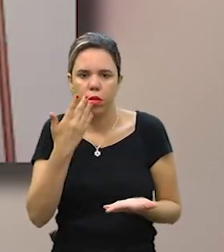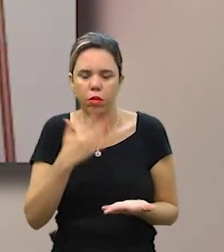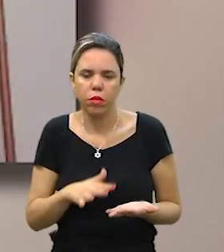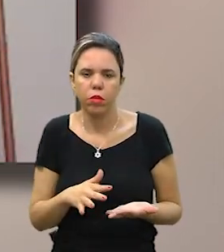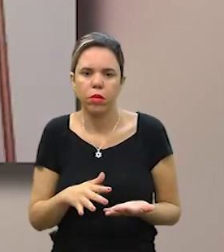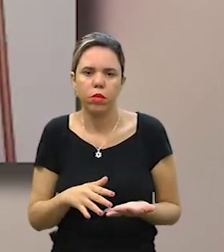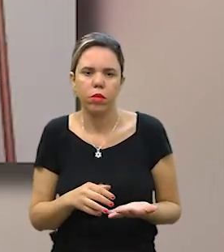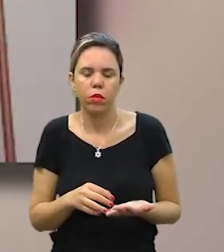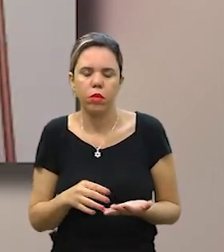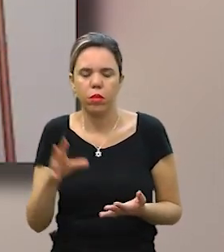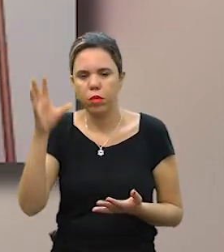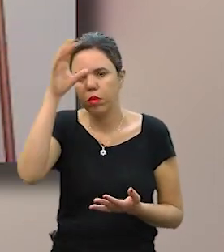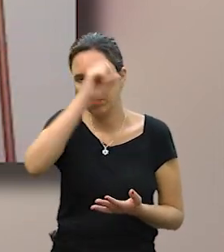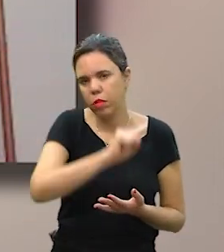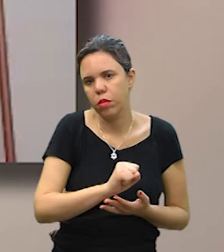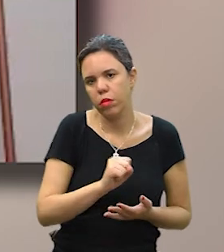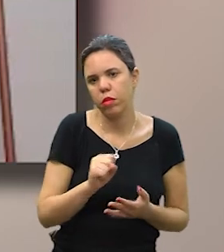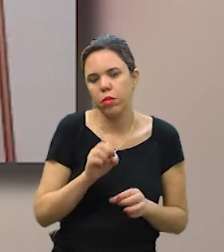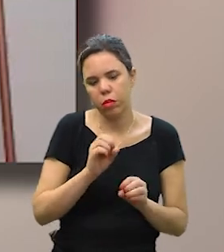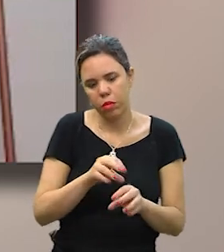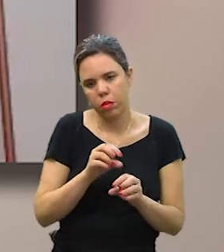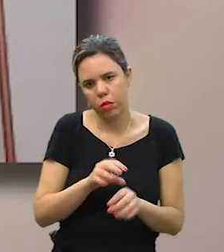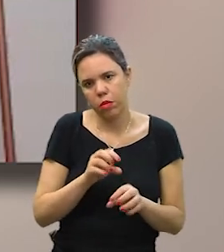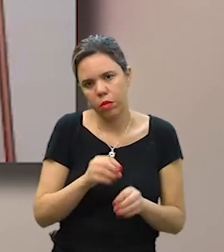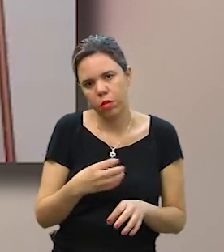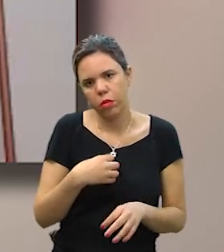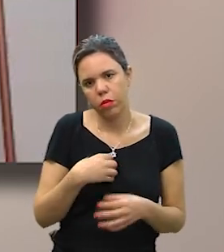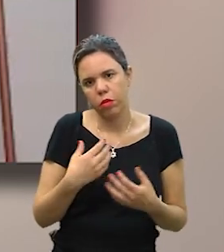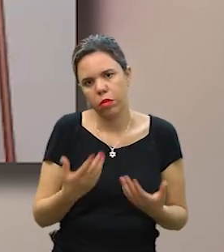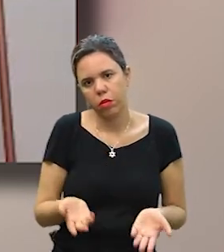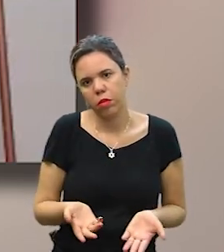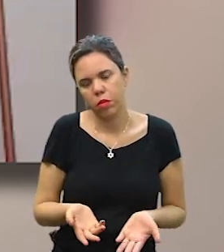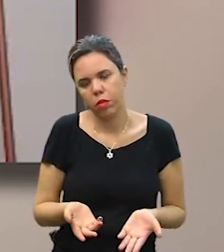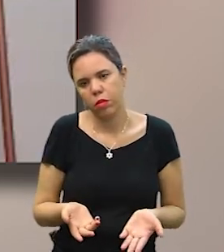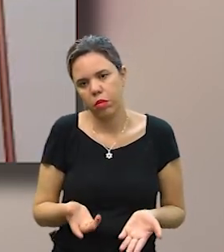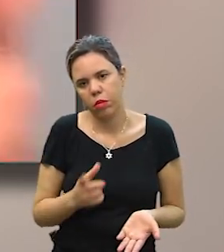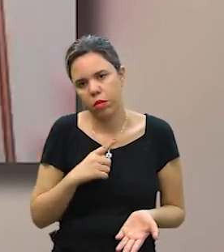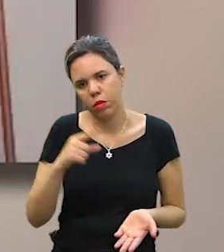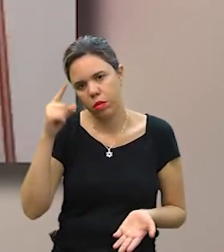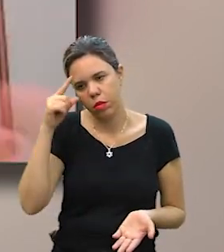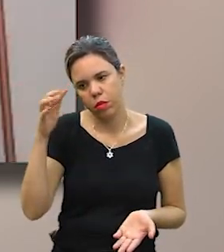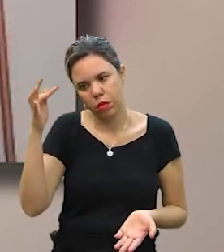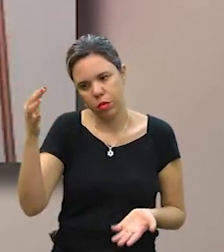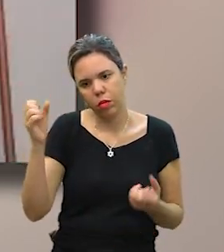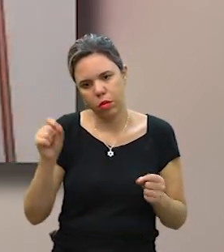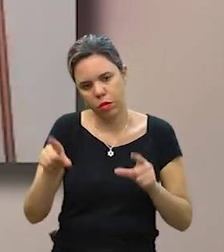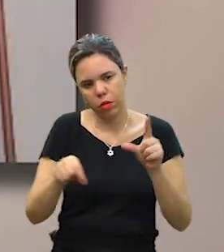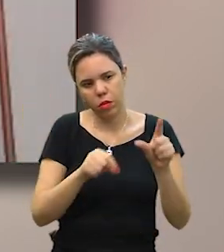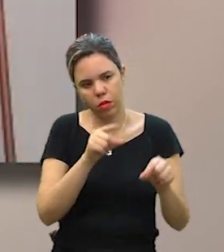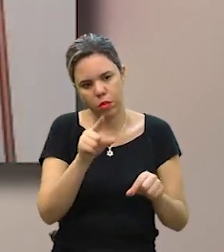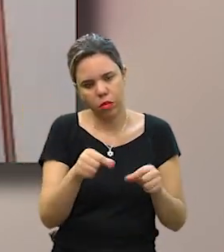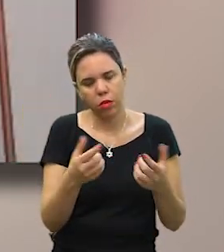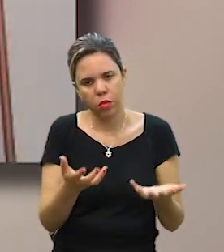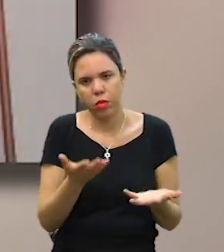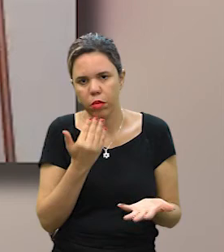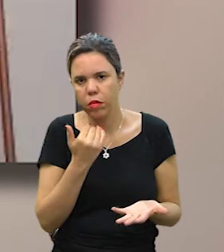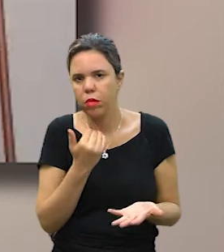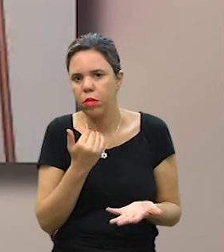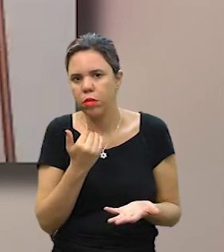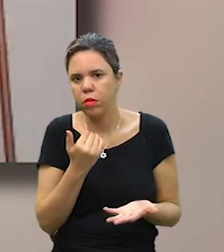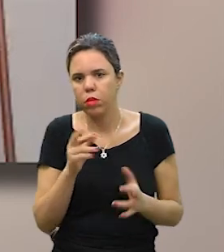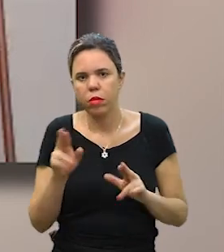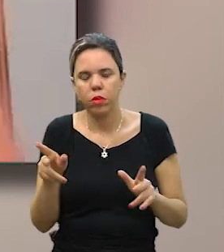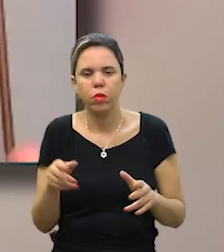aí a criança, ela aprende, ela é educada dessa maneira, que vai ter o dia que ela vai poder escolher aquilo que ela quer